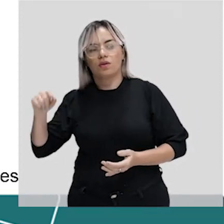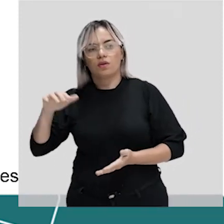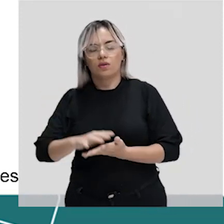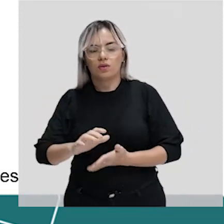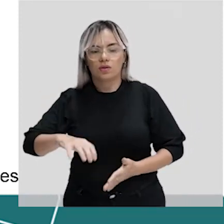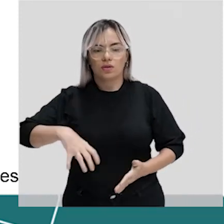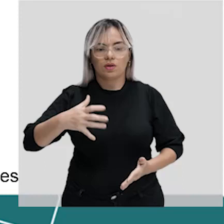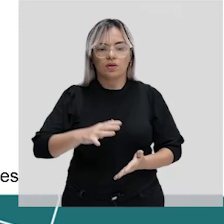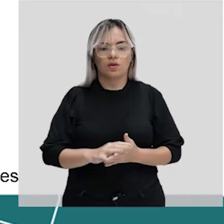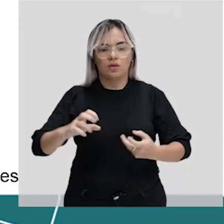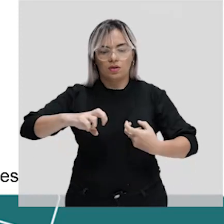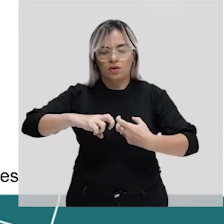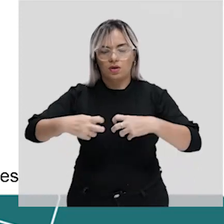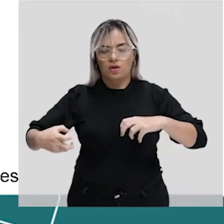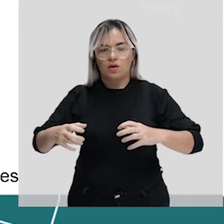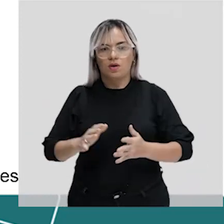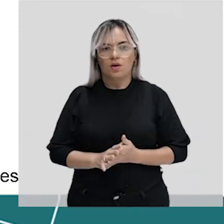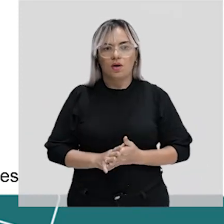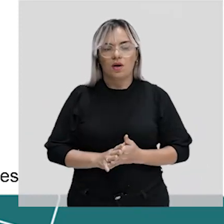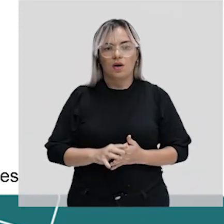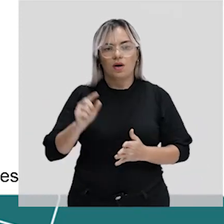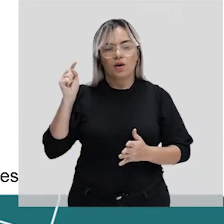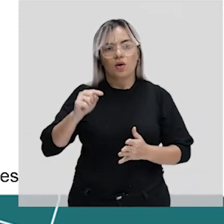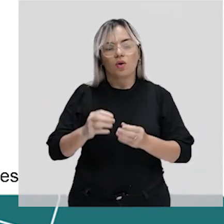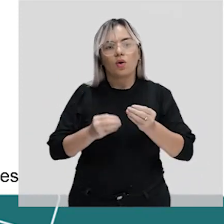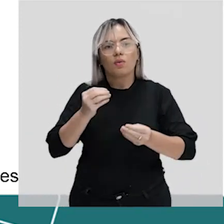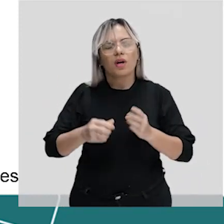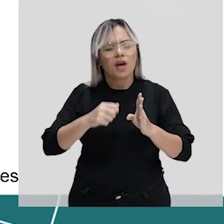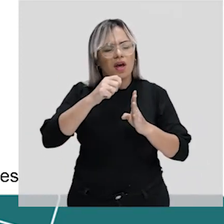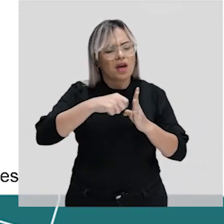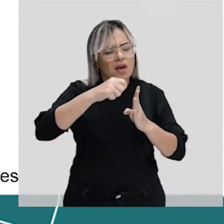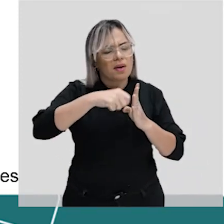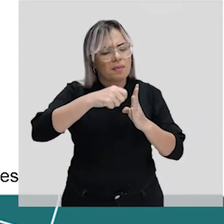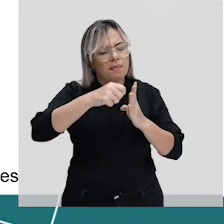que se reproduzem em épocas diferentes. Por exemplo,